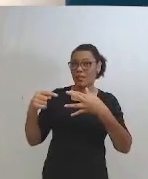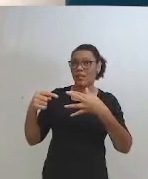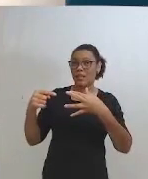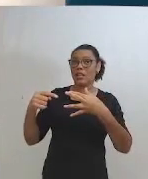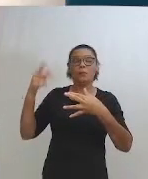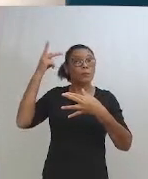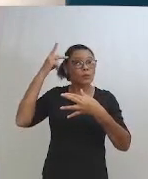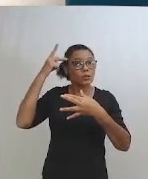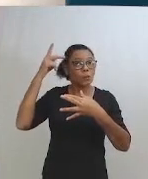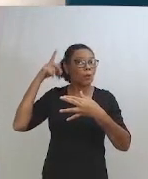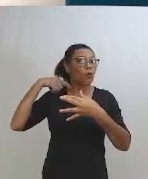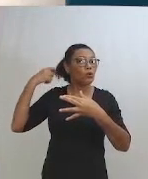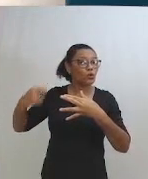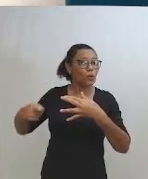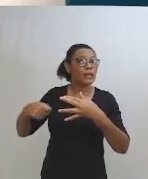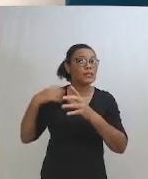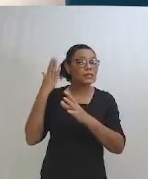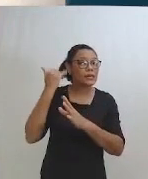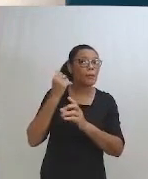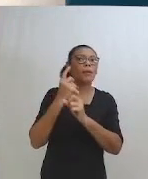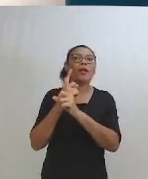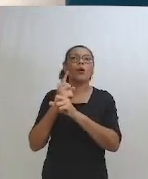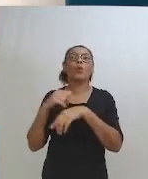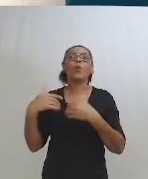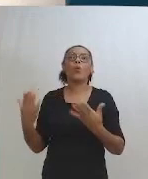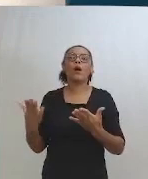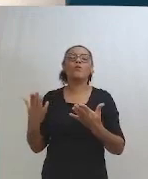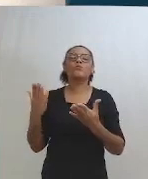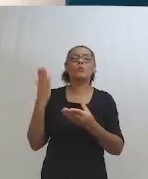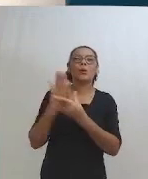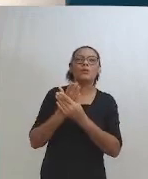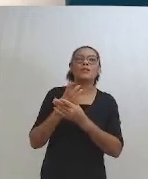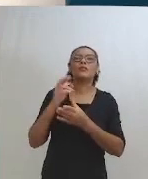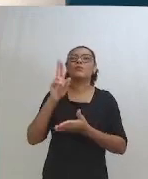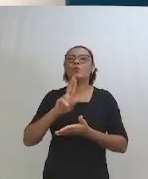identificá-los, verificarem quais ações penais foram utilizadas e analisar